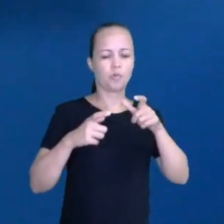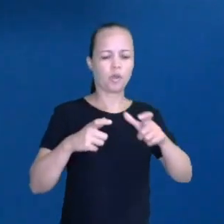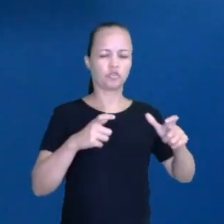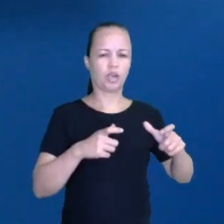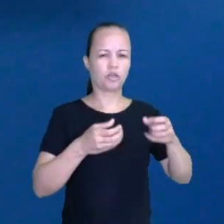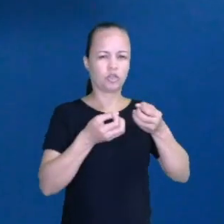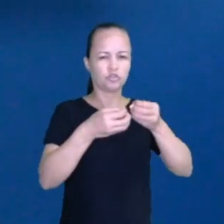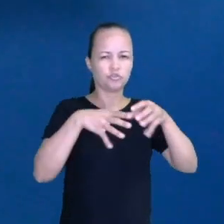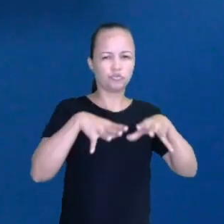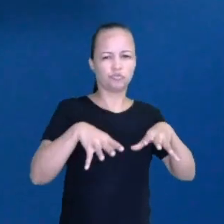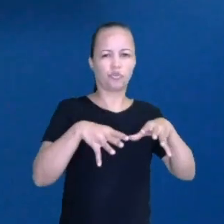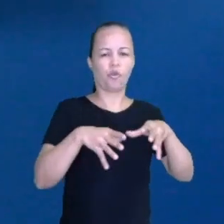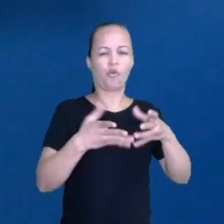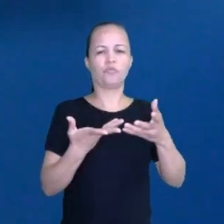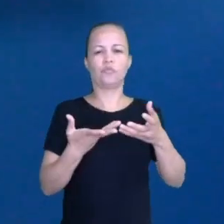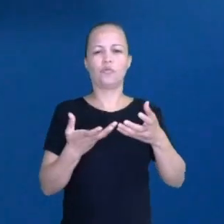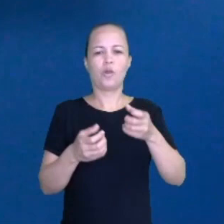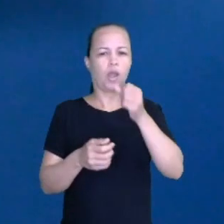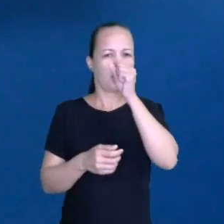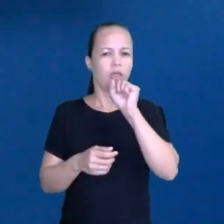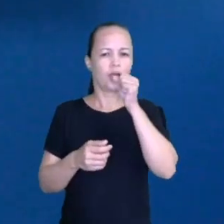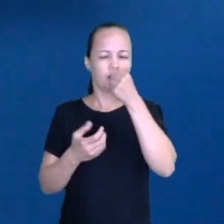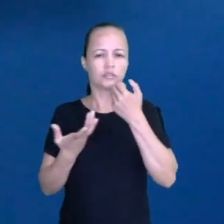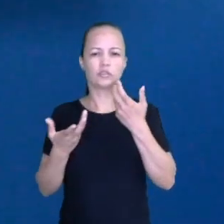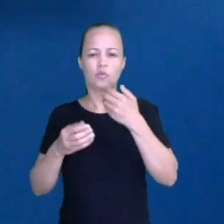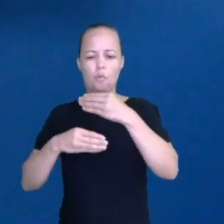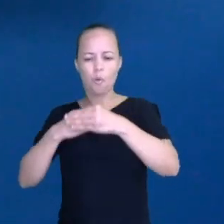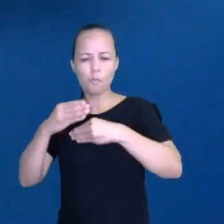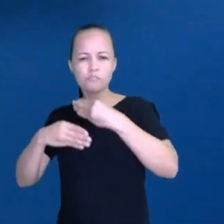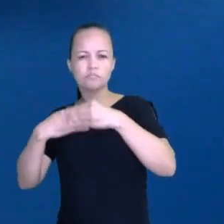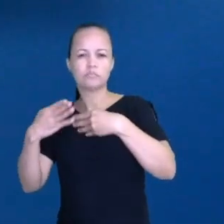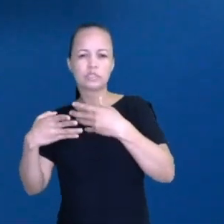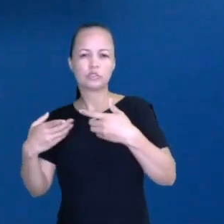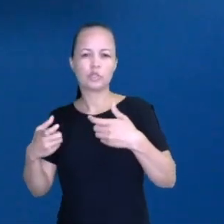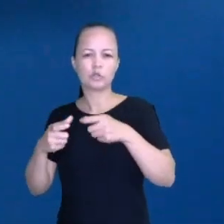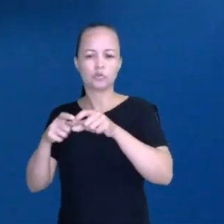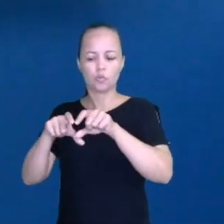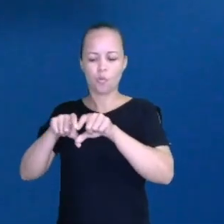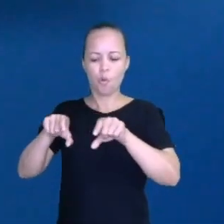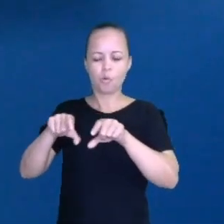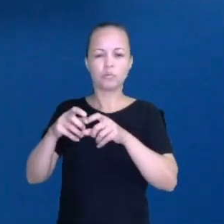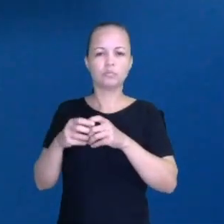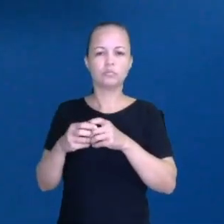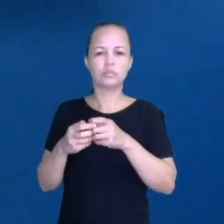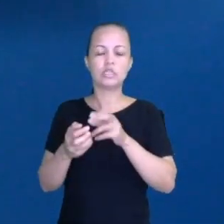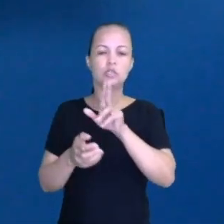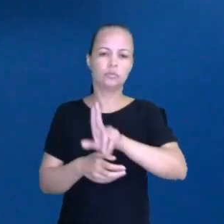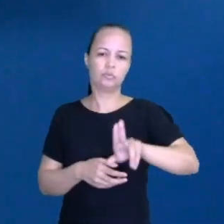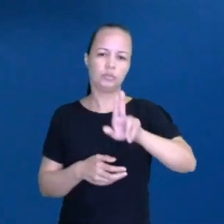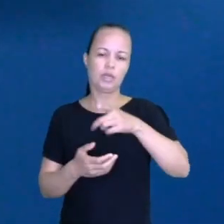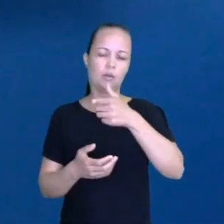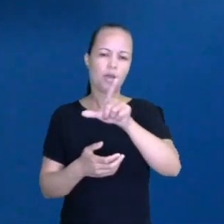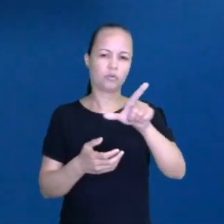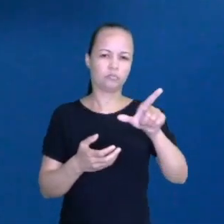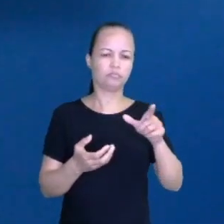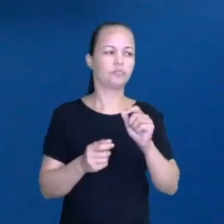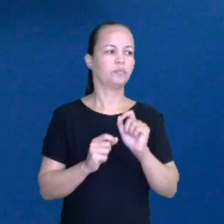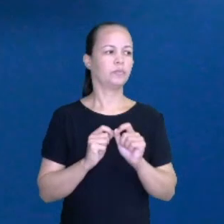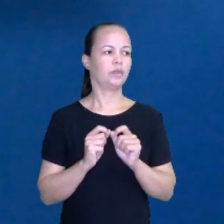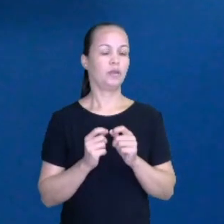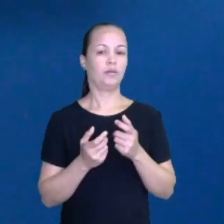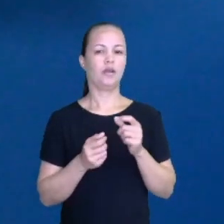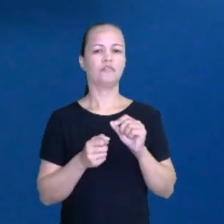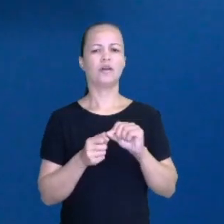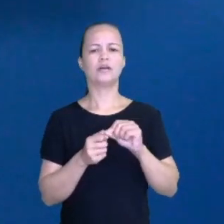de sorvete, rolos de papel higiênico e utilizar para outra forma, para fazer porta-lápis, para